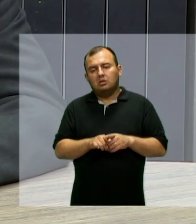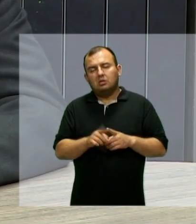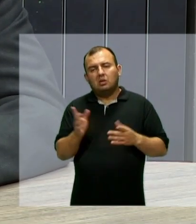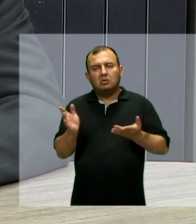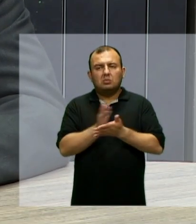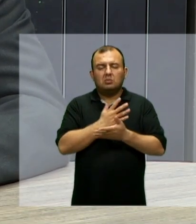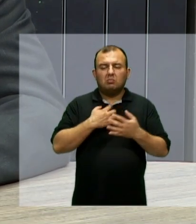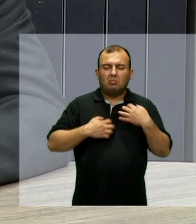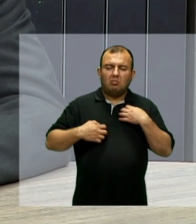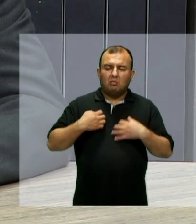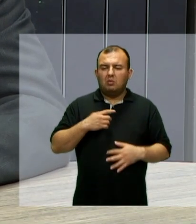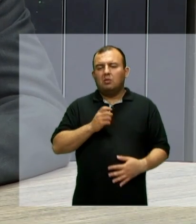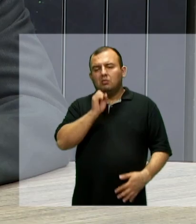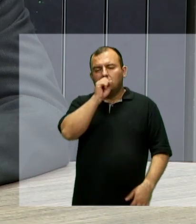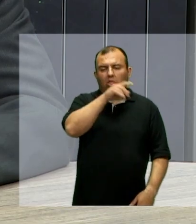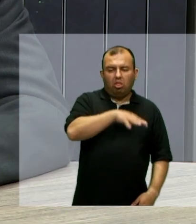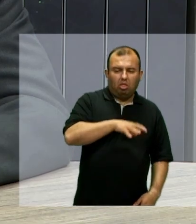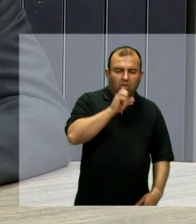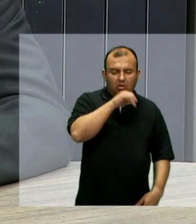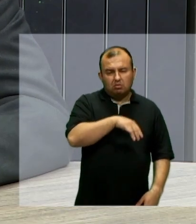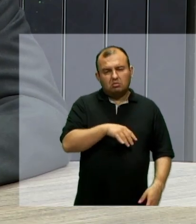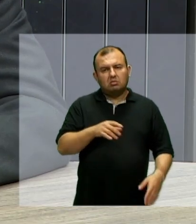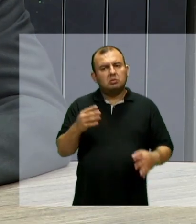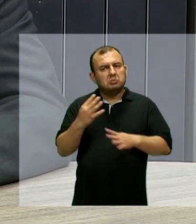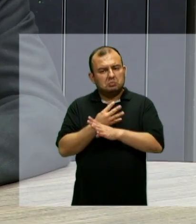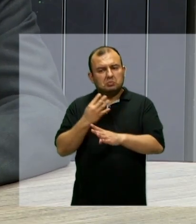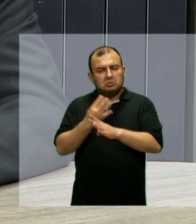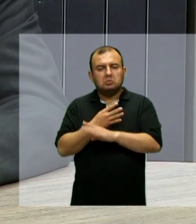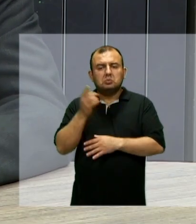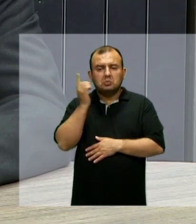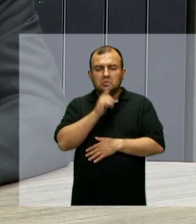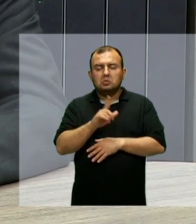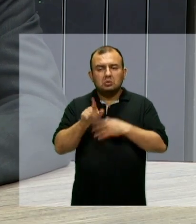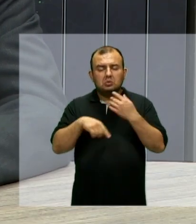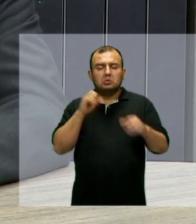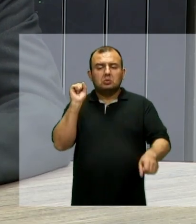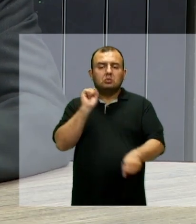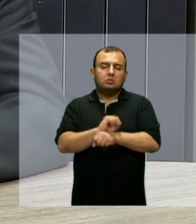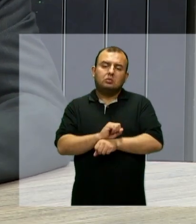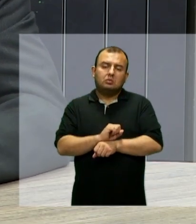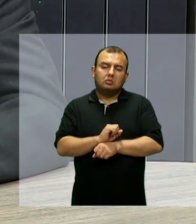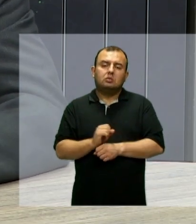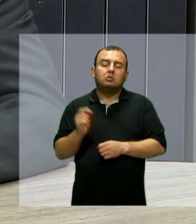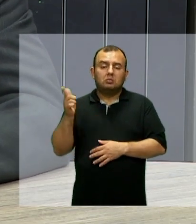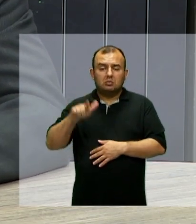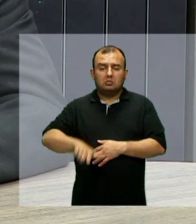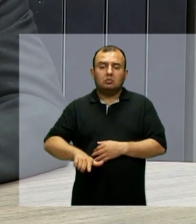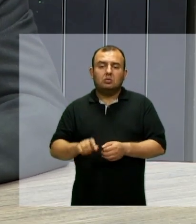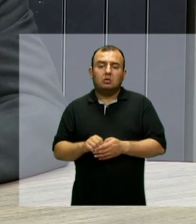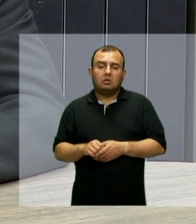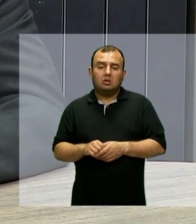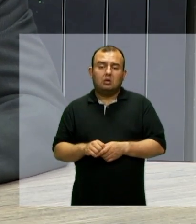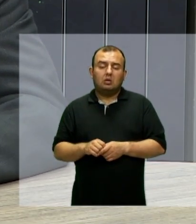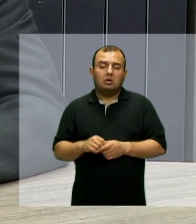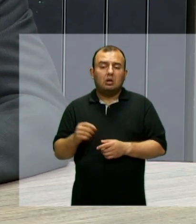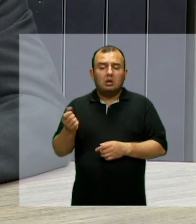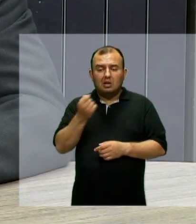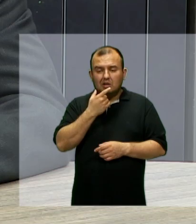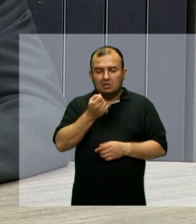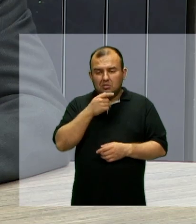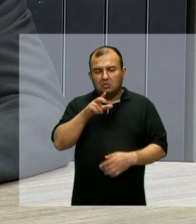náuseas, vômitos, etc. Geralmente suportáveis, que depois cessada, ela retorna. Agora, essas drogas